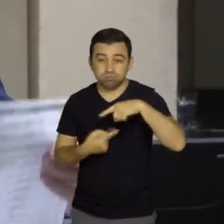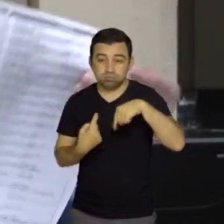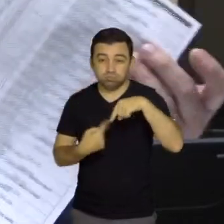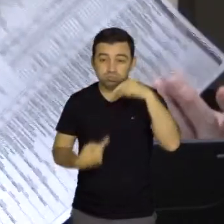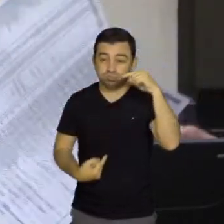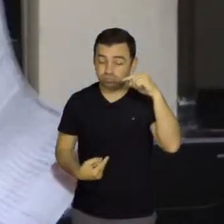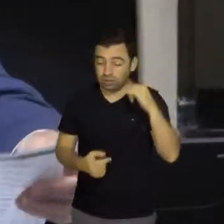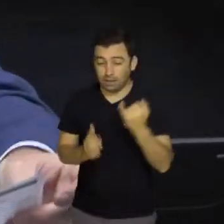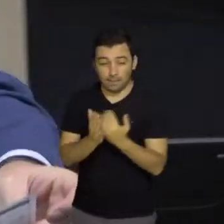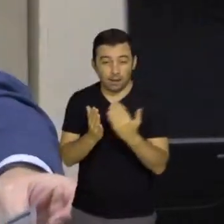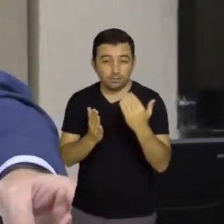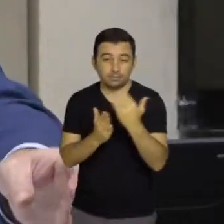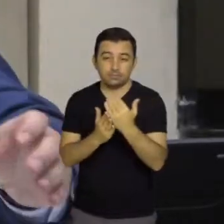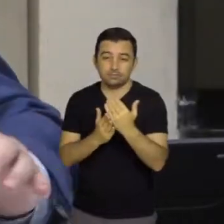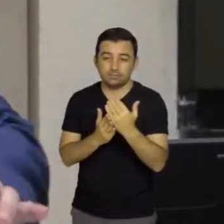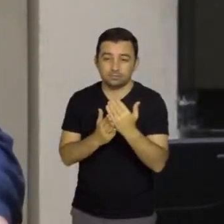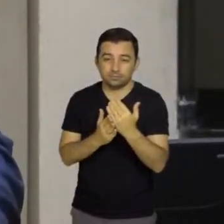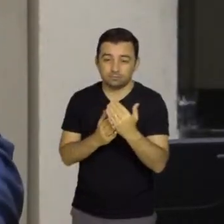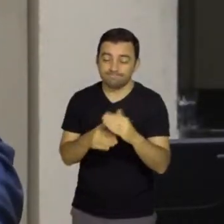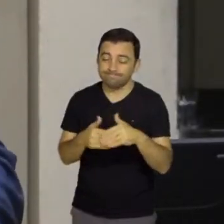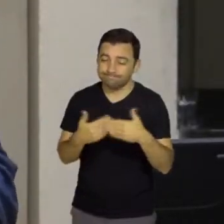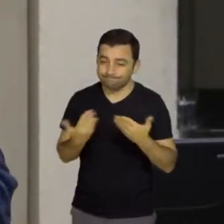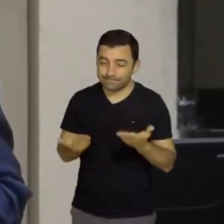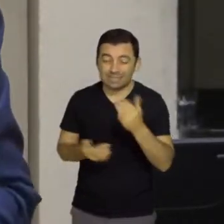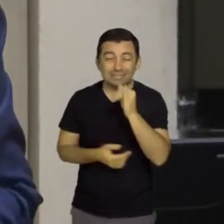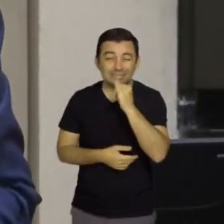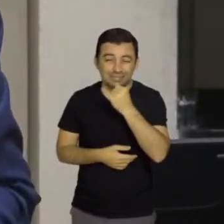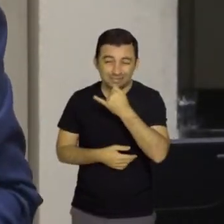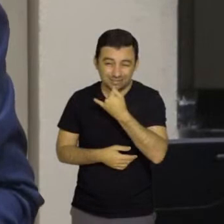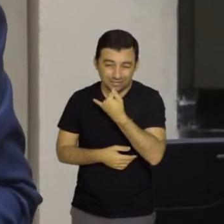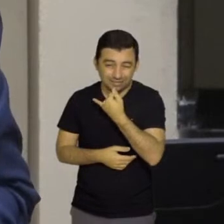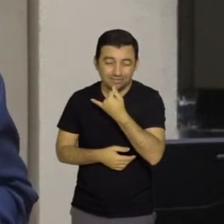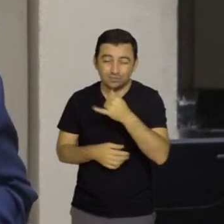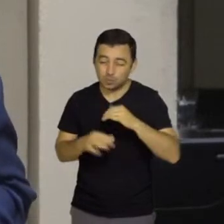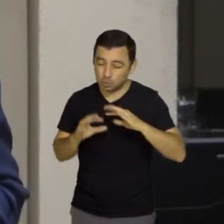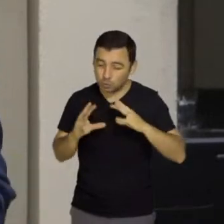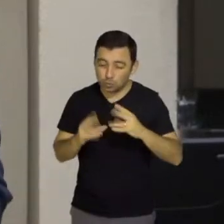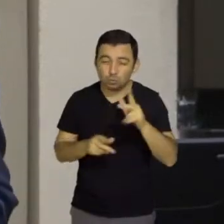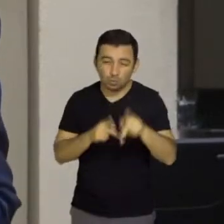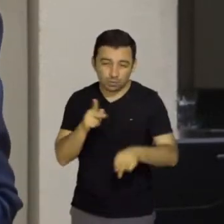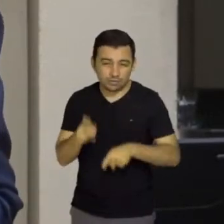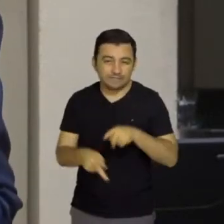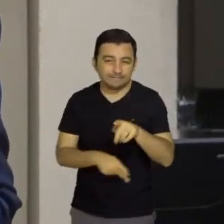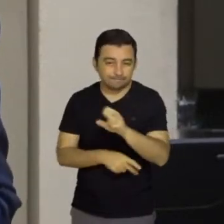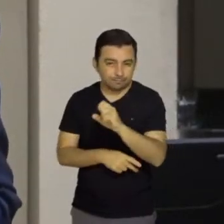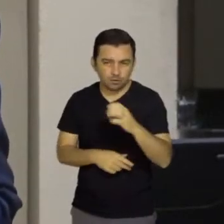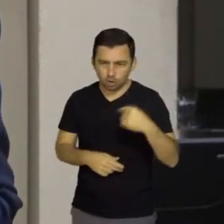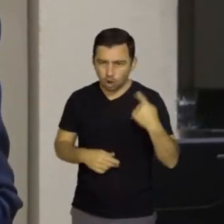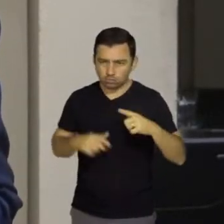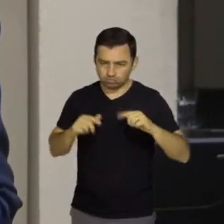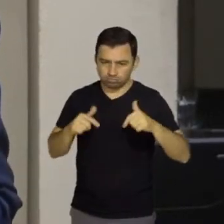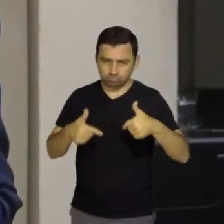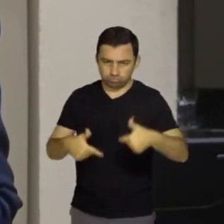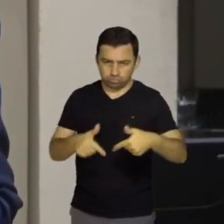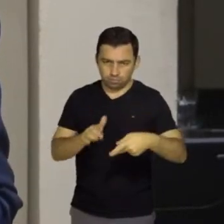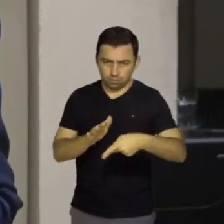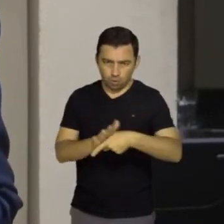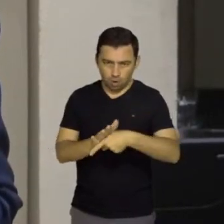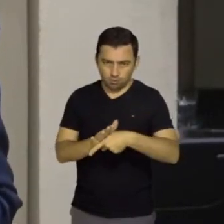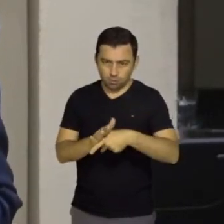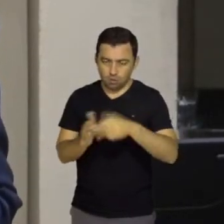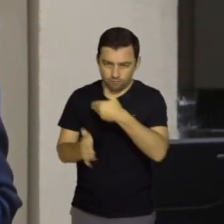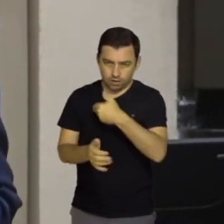isso tem levado uma tristeza muito grande para o catarinense e para nós que estamos à frente da máquina pública também tentando